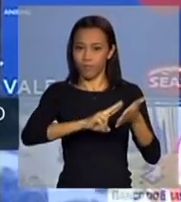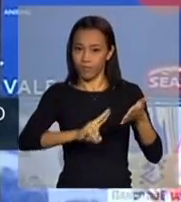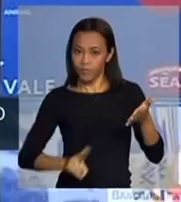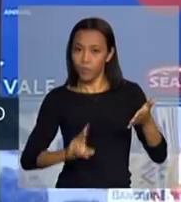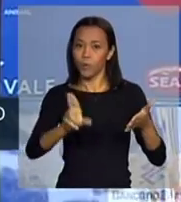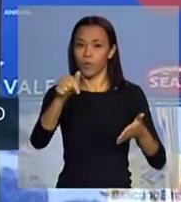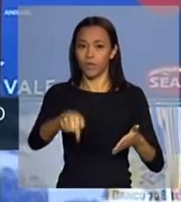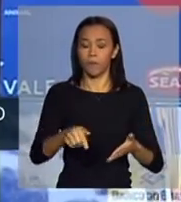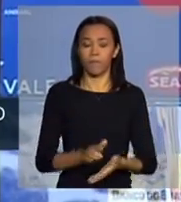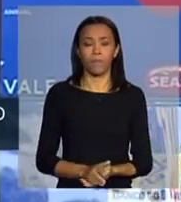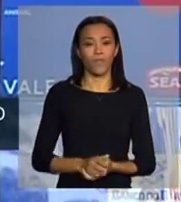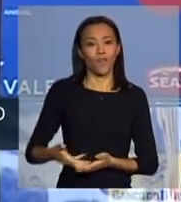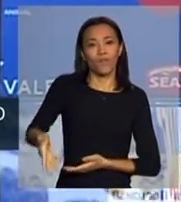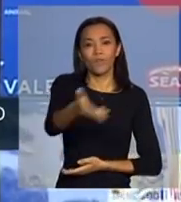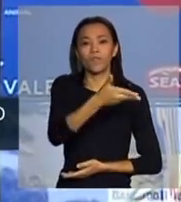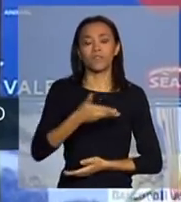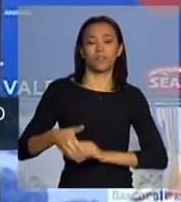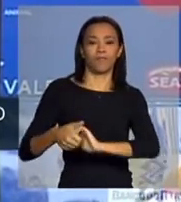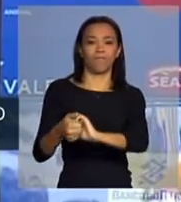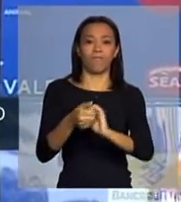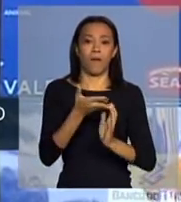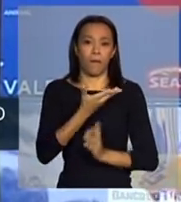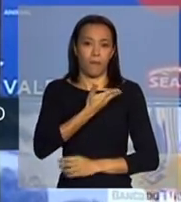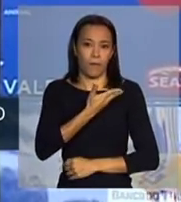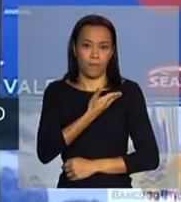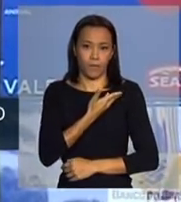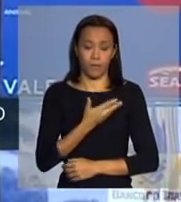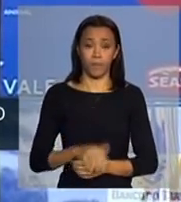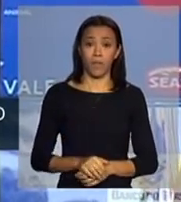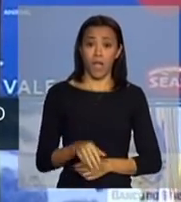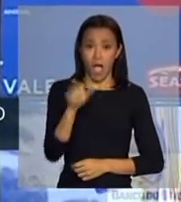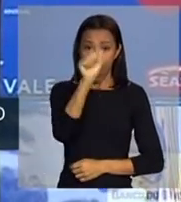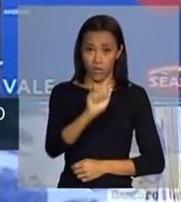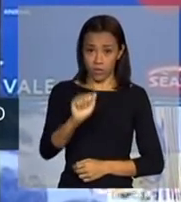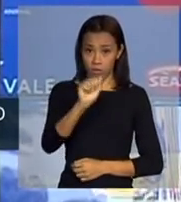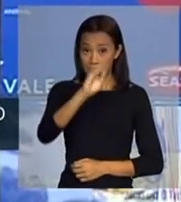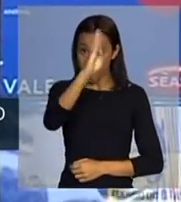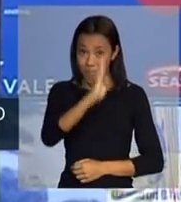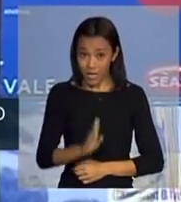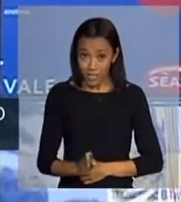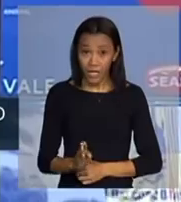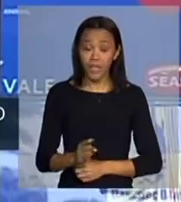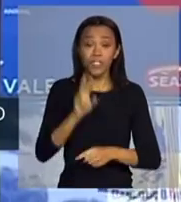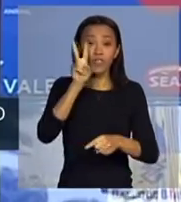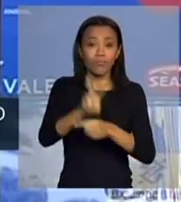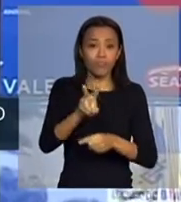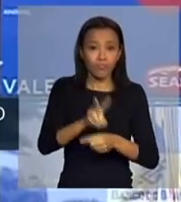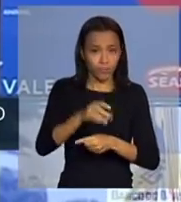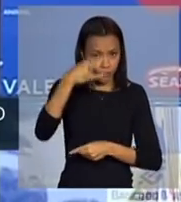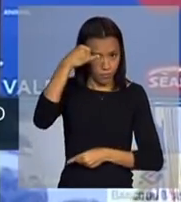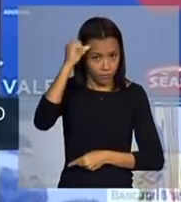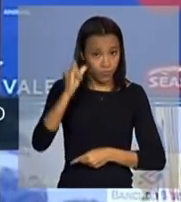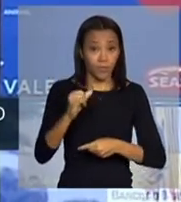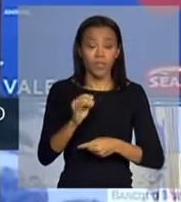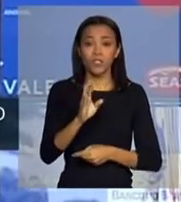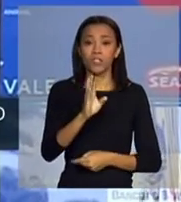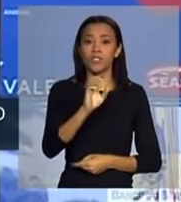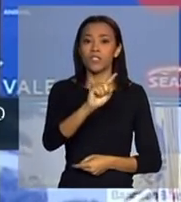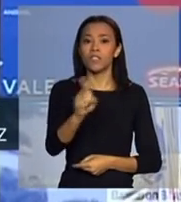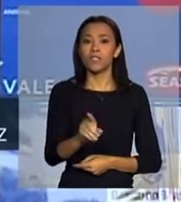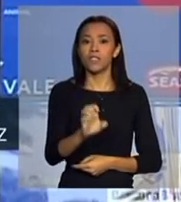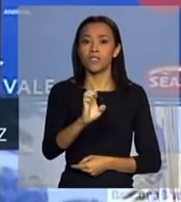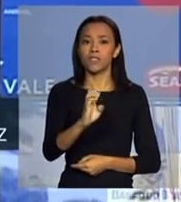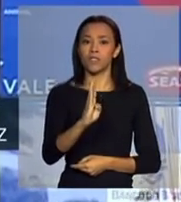Senhoras e senhores, caros amigos, a Associação Brasileira dos Criadores de Zebu e seus parceiros abrem